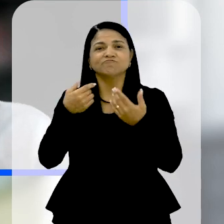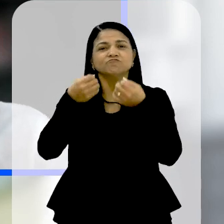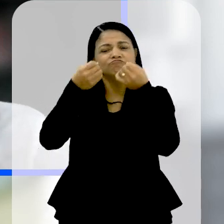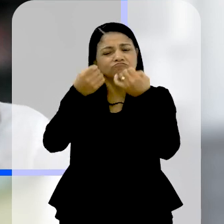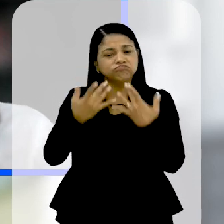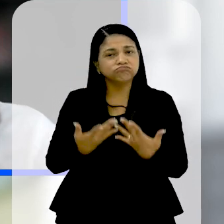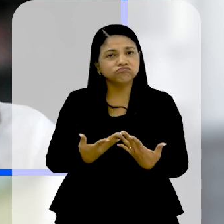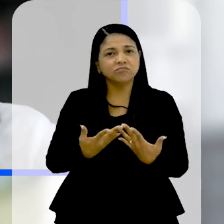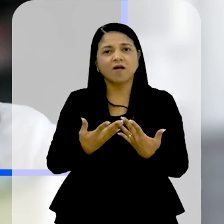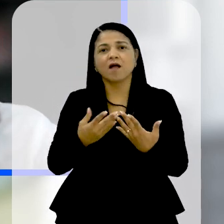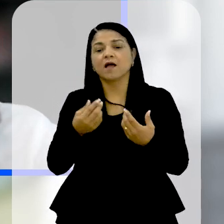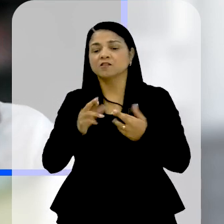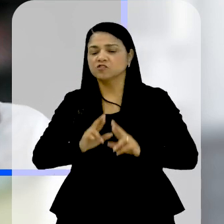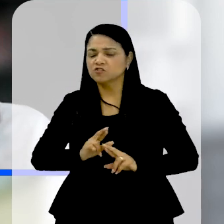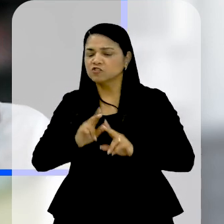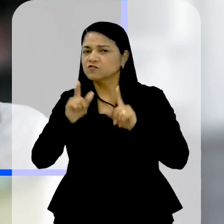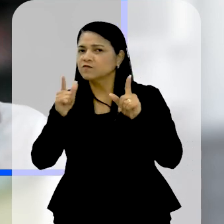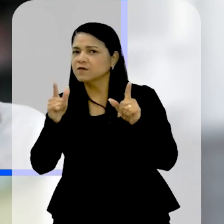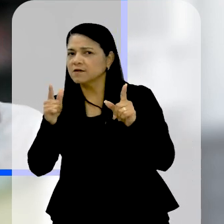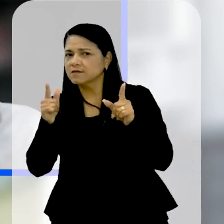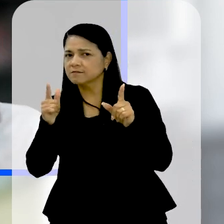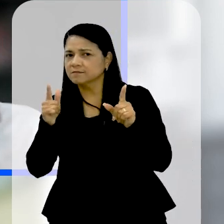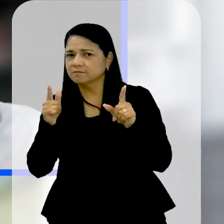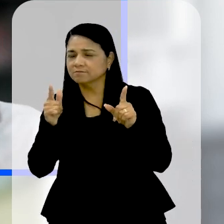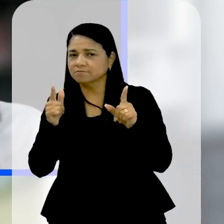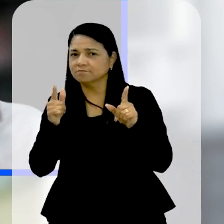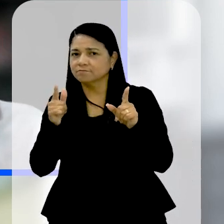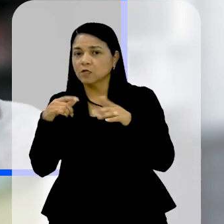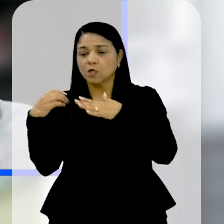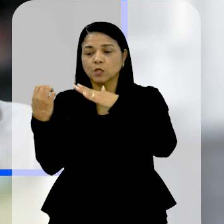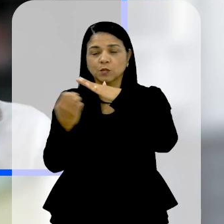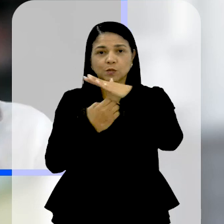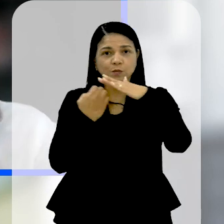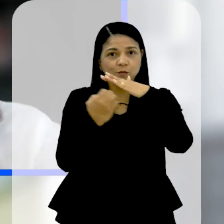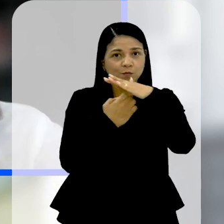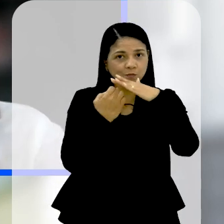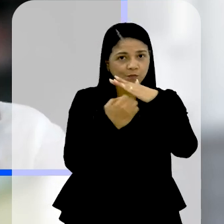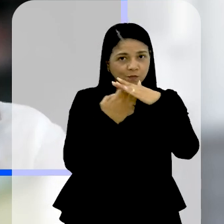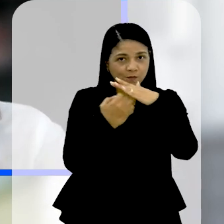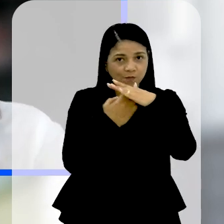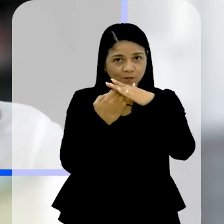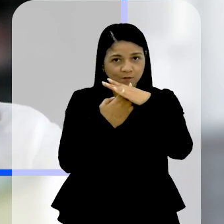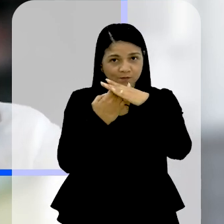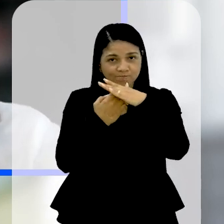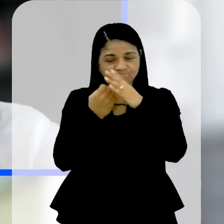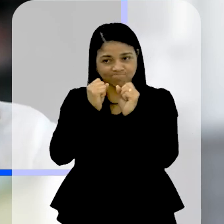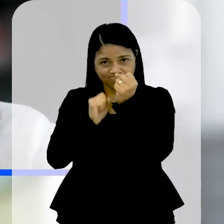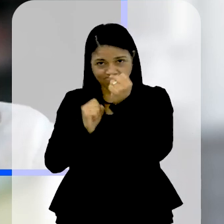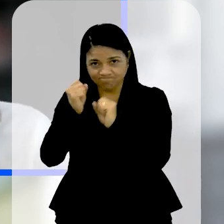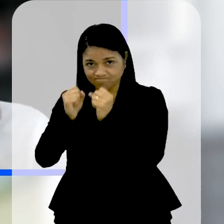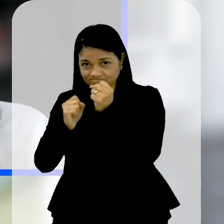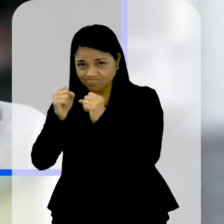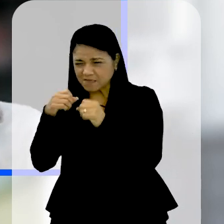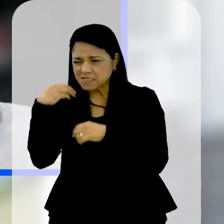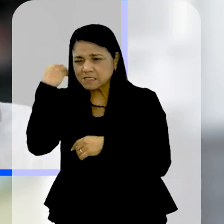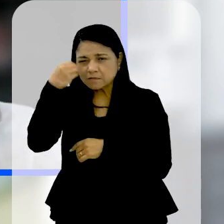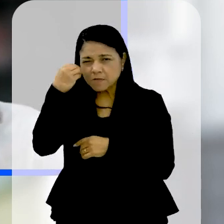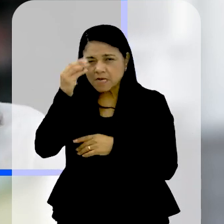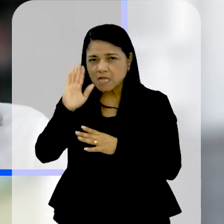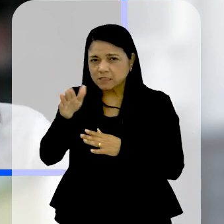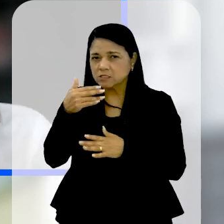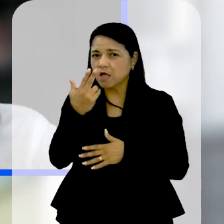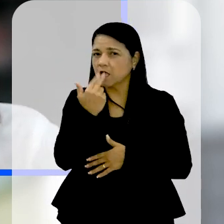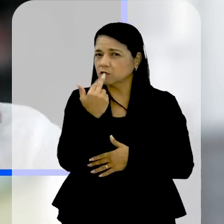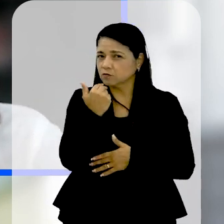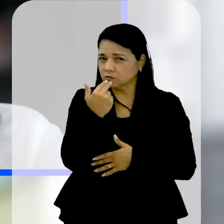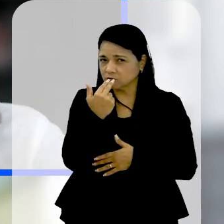falar sobre essa diferença, né, da indústria, já que você tem bastante experiência na